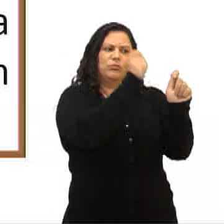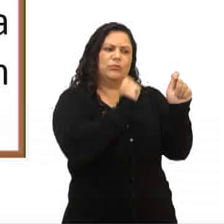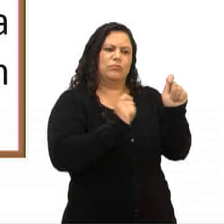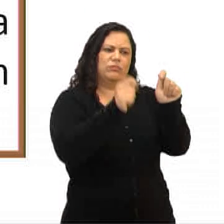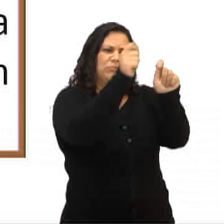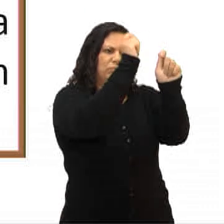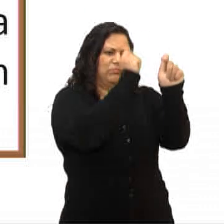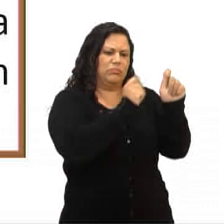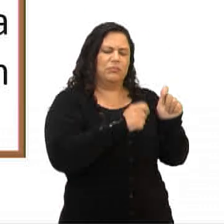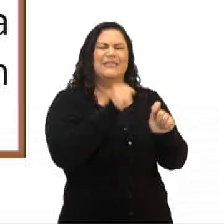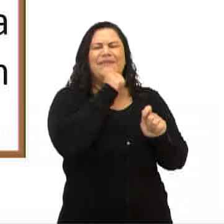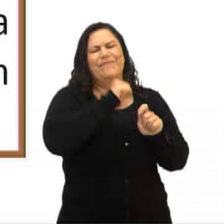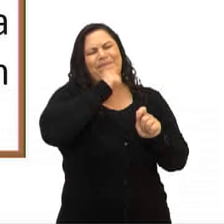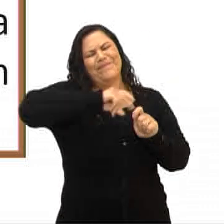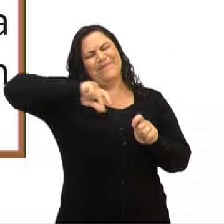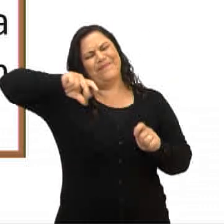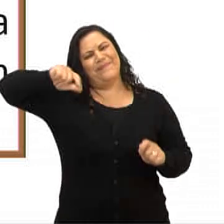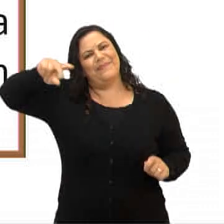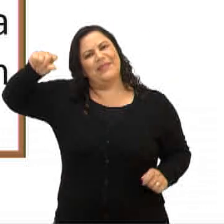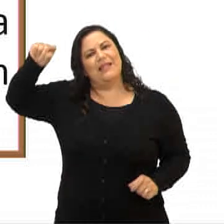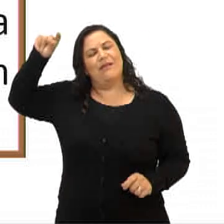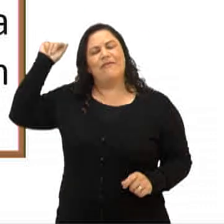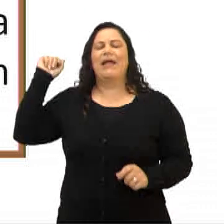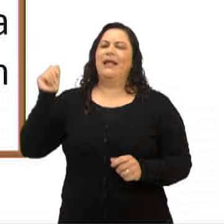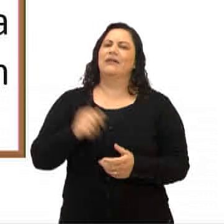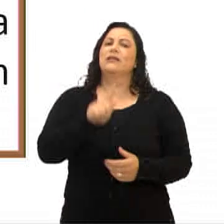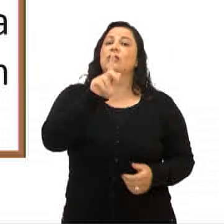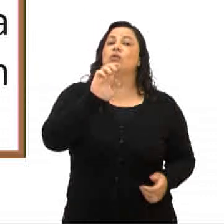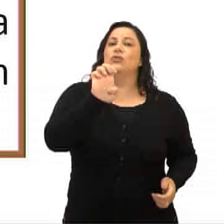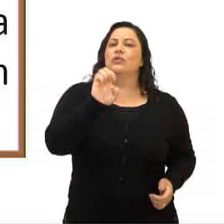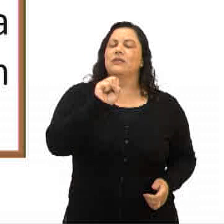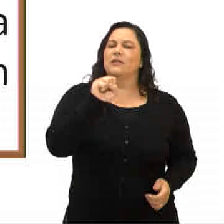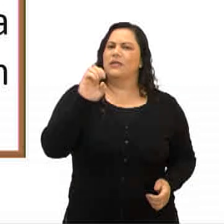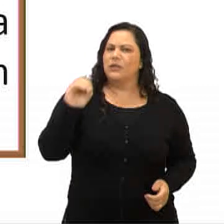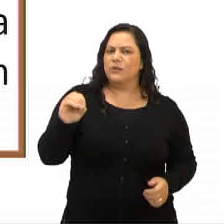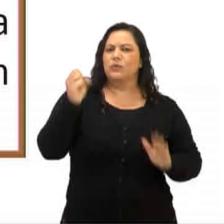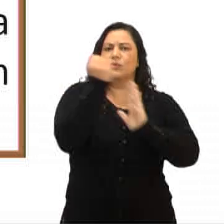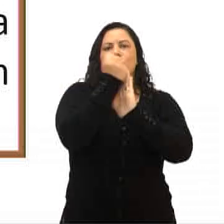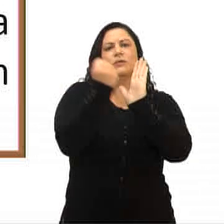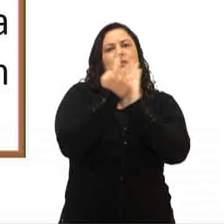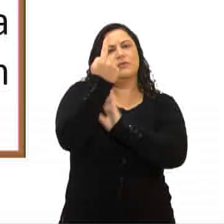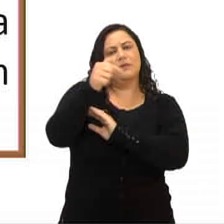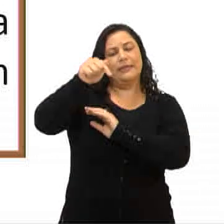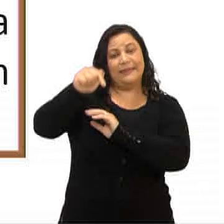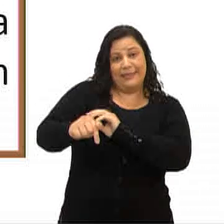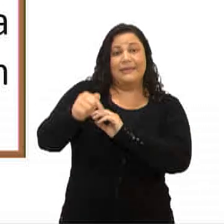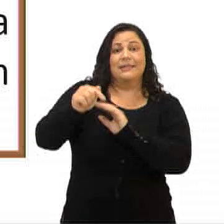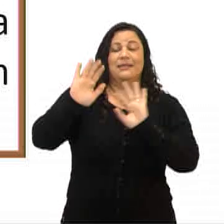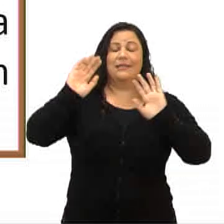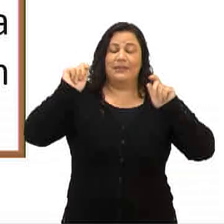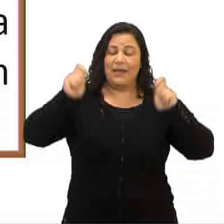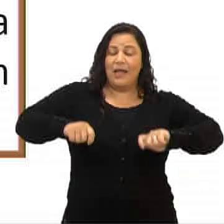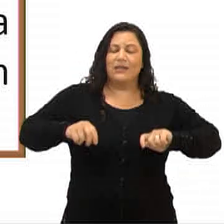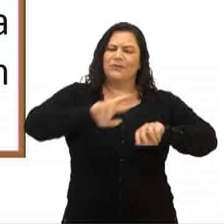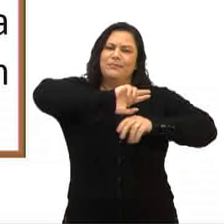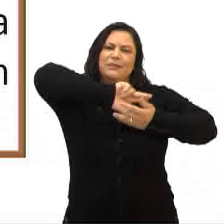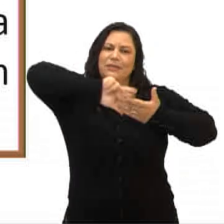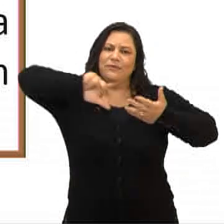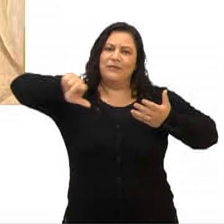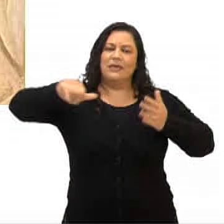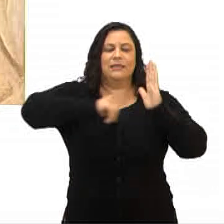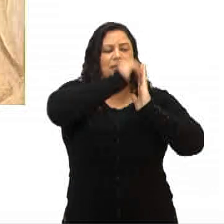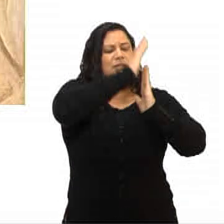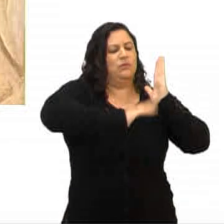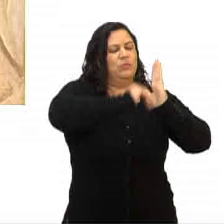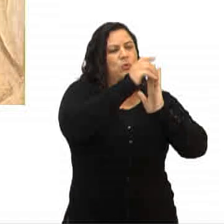aqui é uma estátua bem antiga, é uma réplica de gesso do século XVII, que está presente em diversas pinturas do próprio Cézanne,